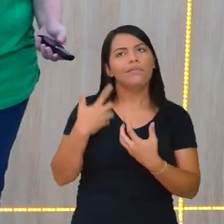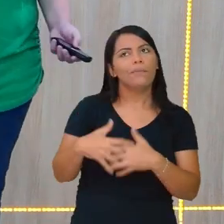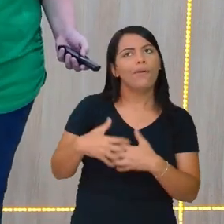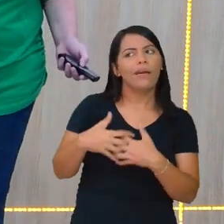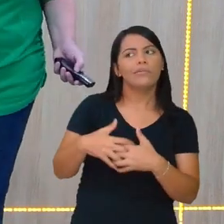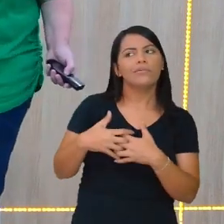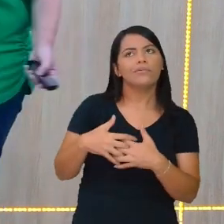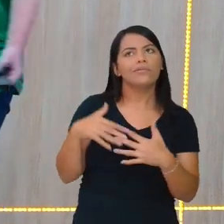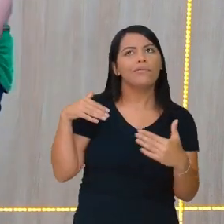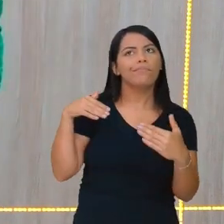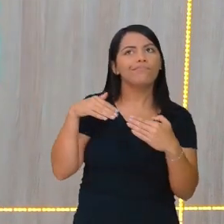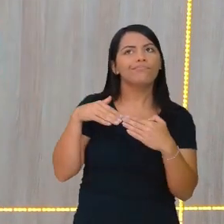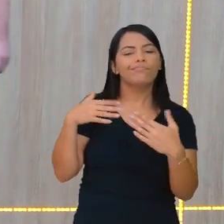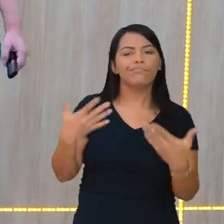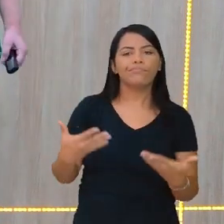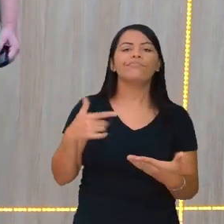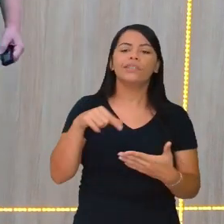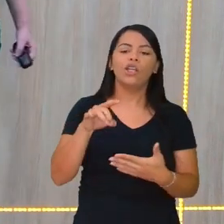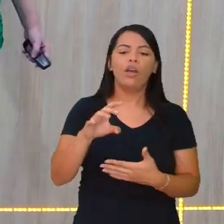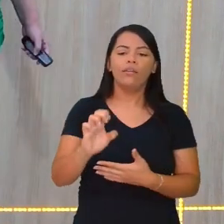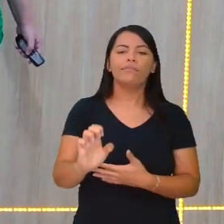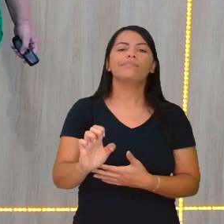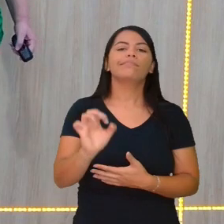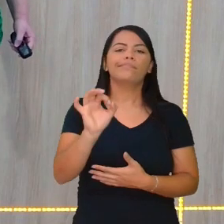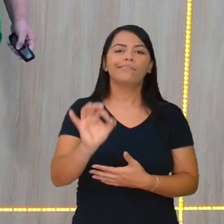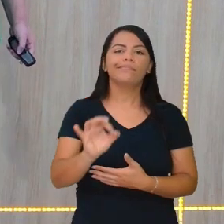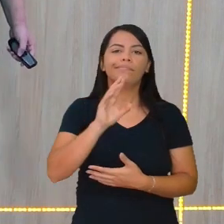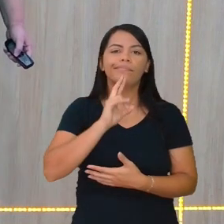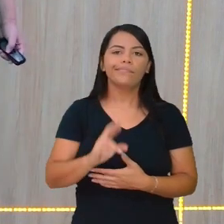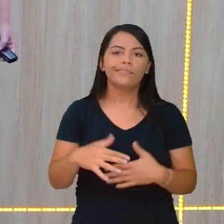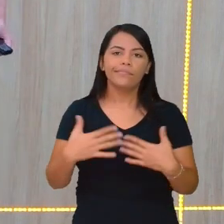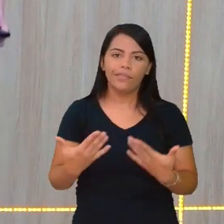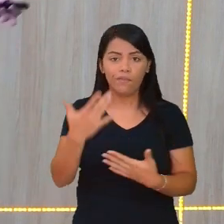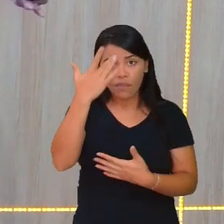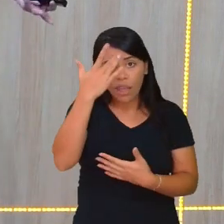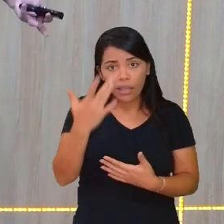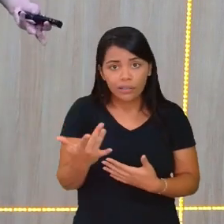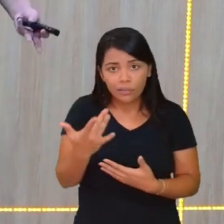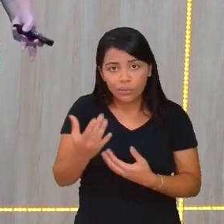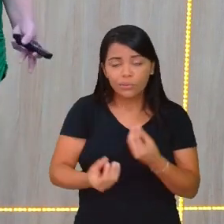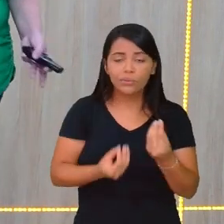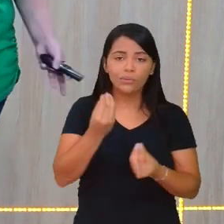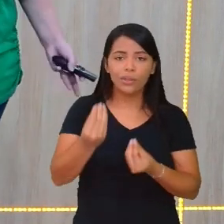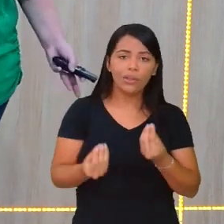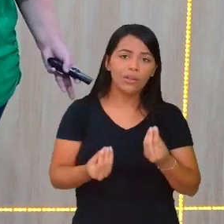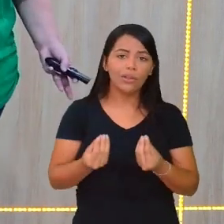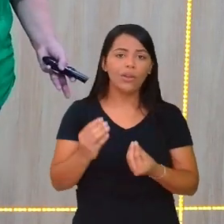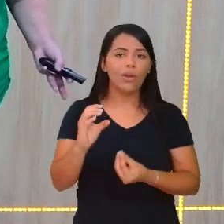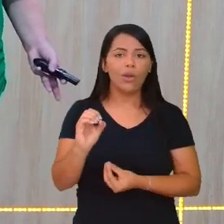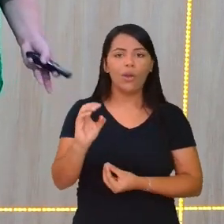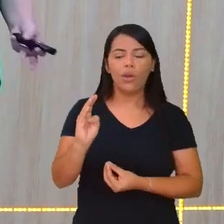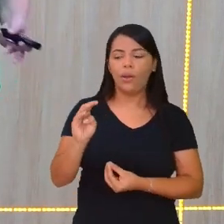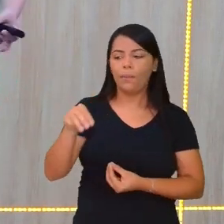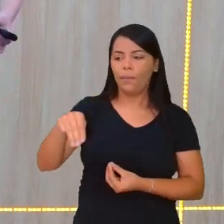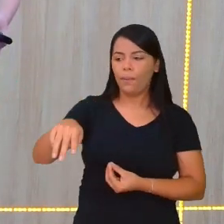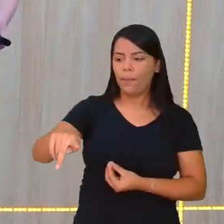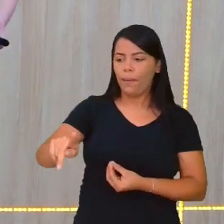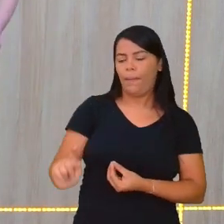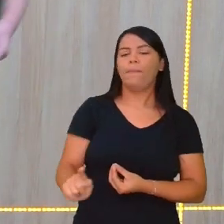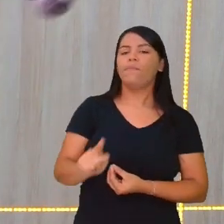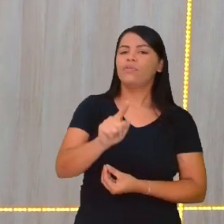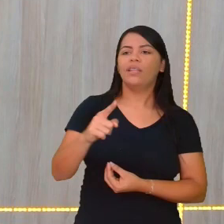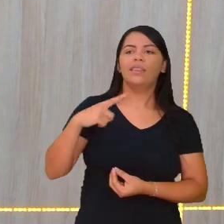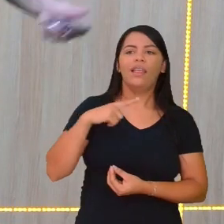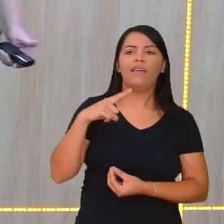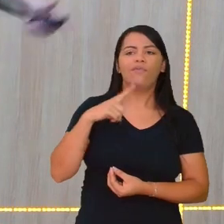lógico, só pode ser ela. Então, essa é a questão. Fácil? Como é que é? OBMEP. Tiveram